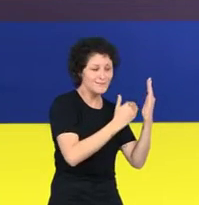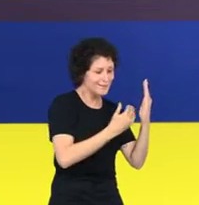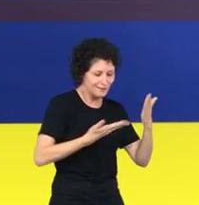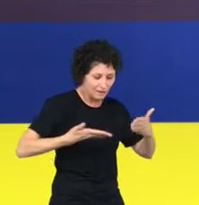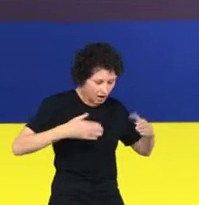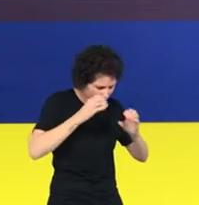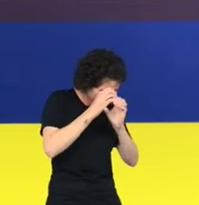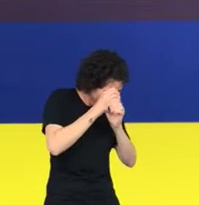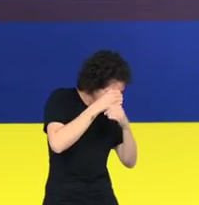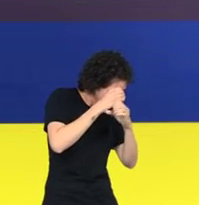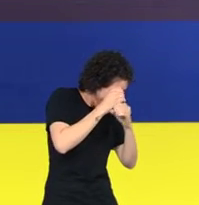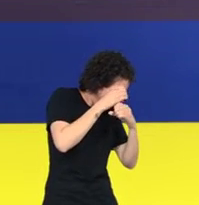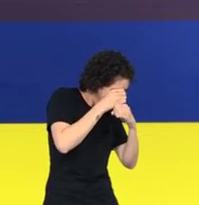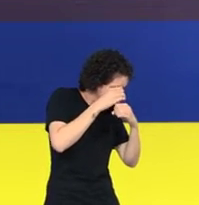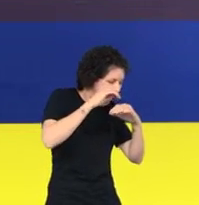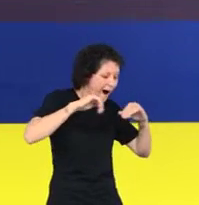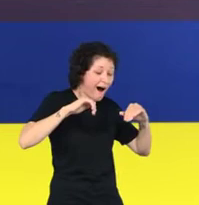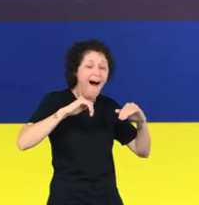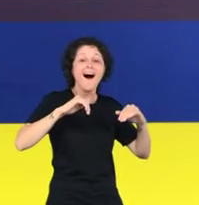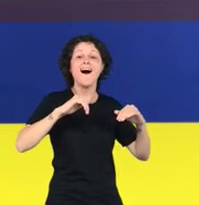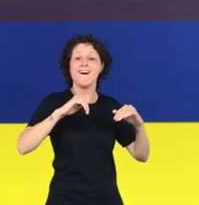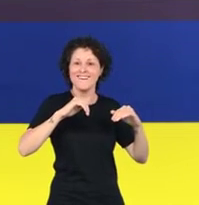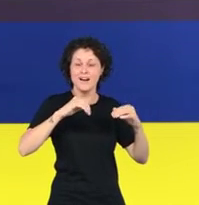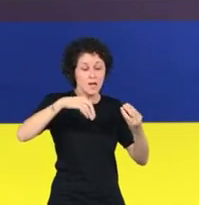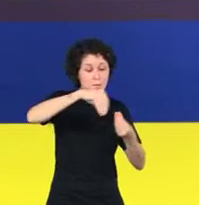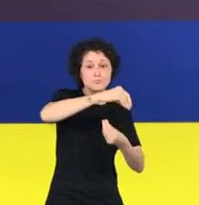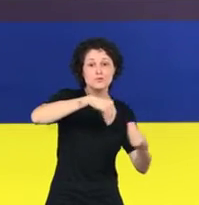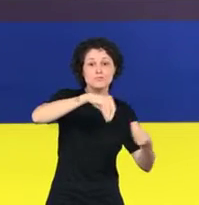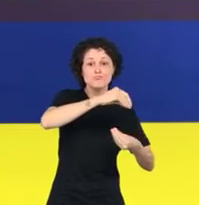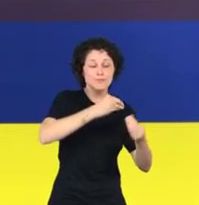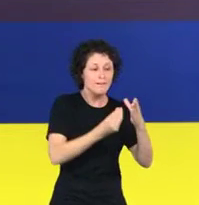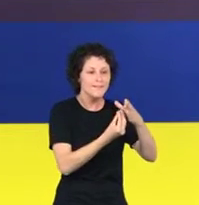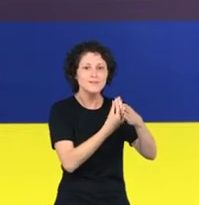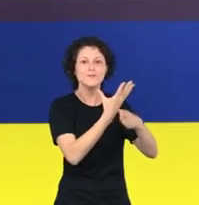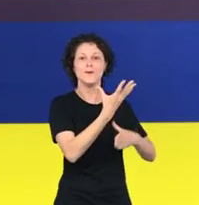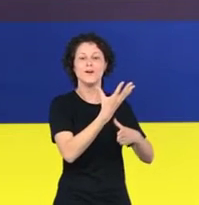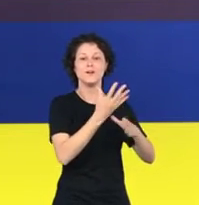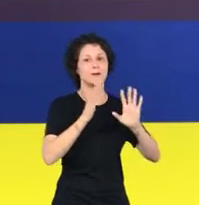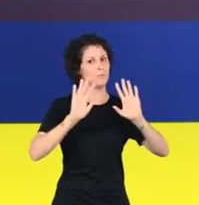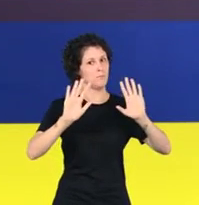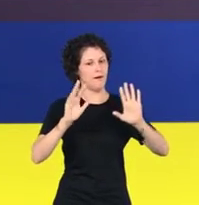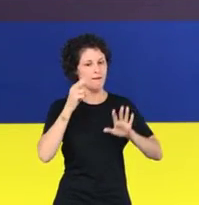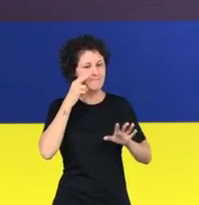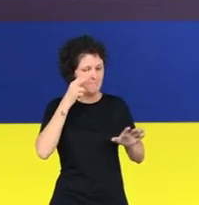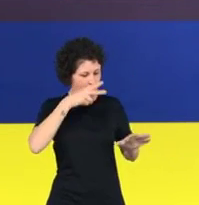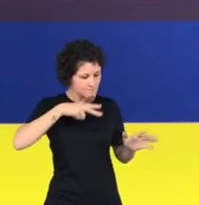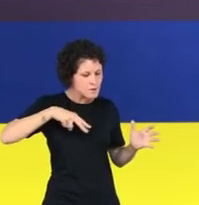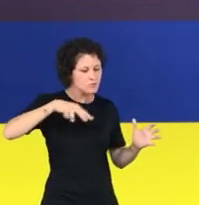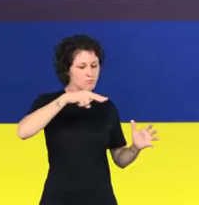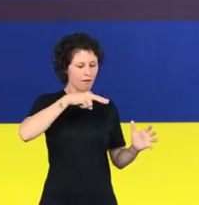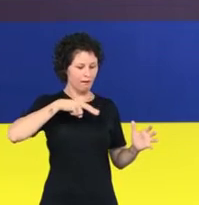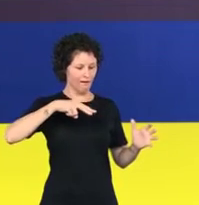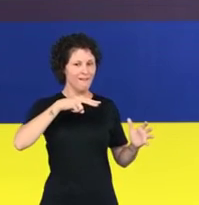que uma fase. Assim, ela é uma mistura heterogênea. Mas para os nossos olhos, podemos